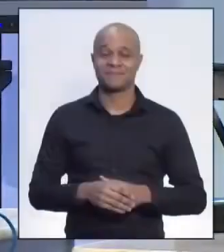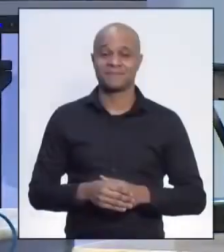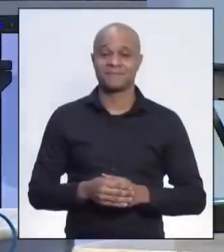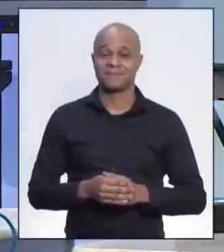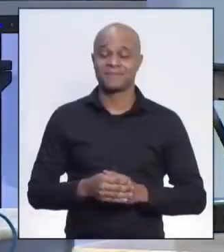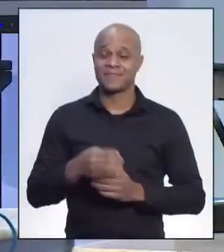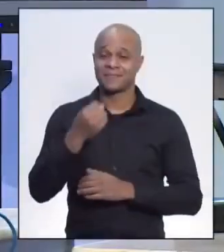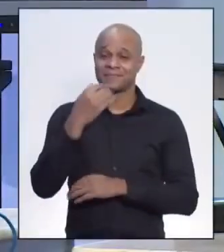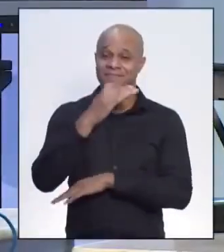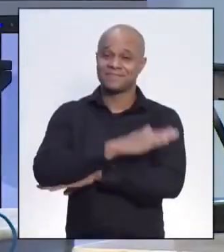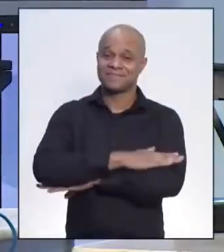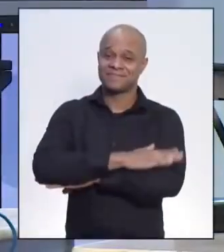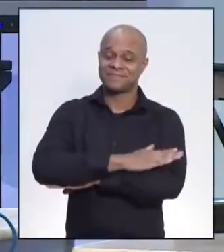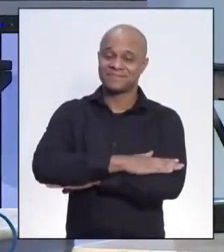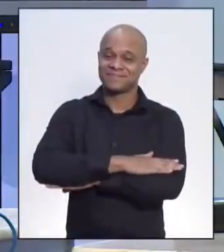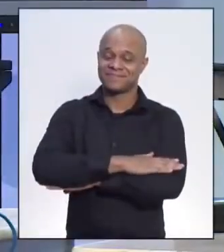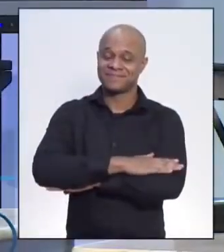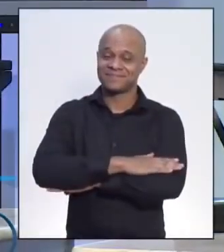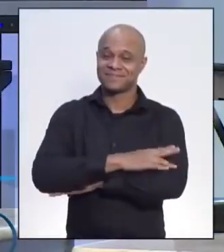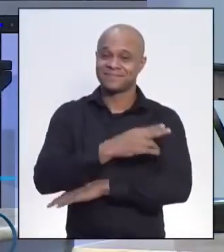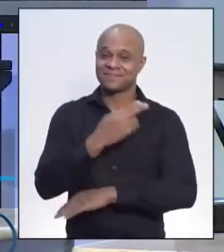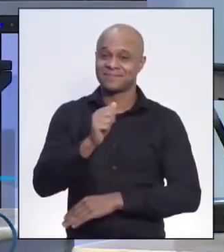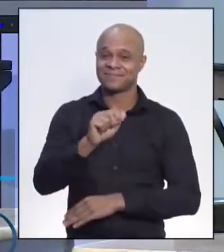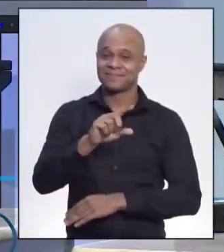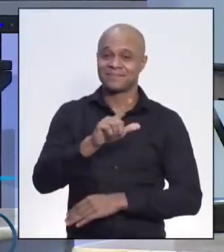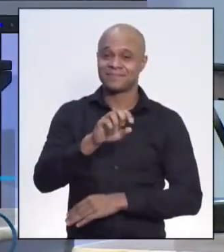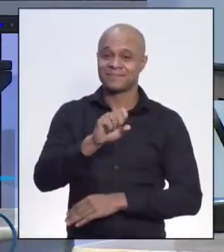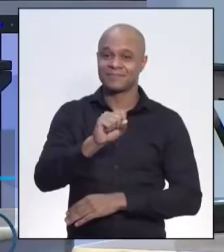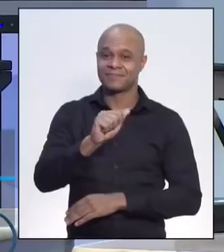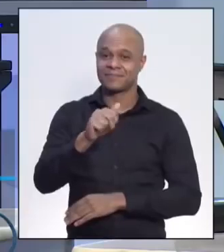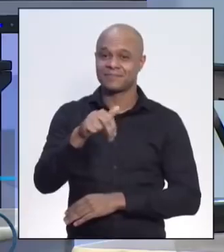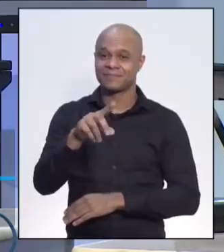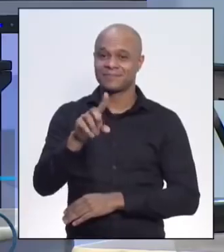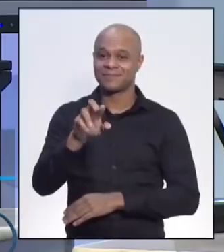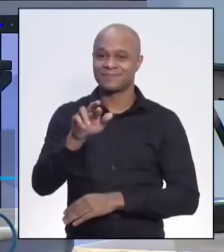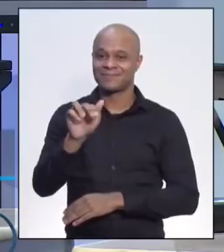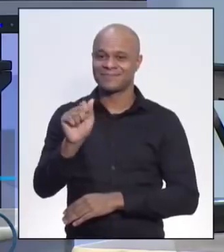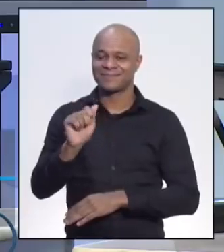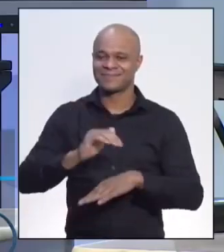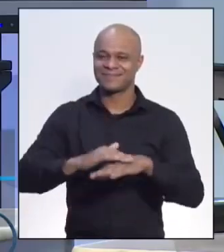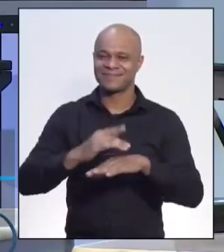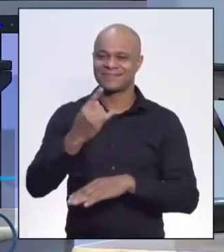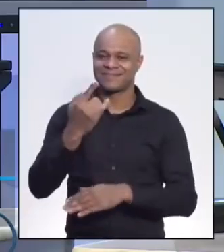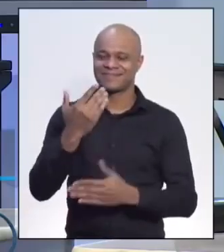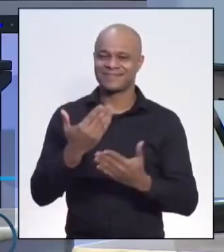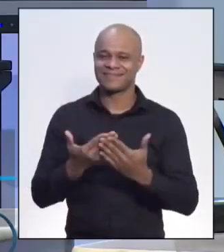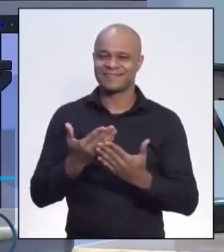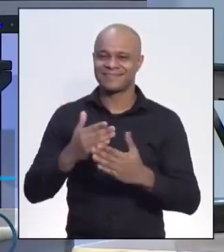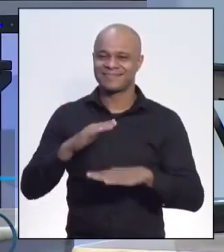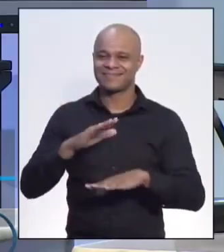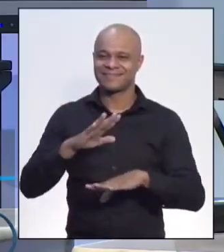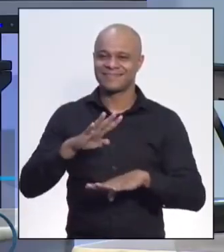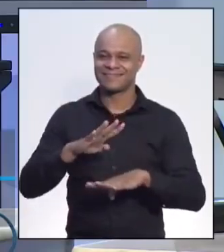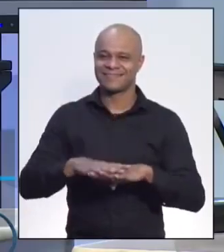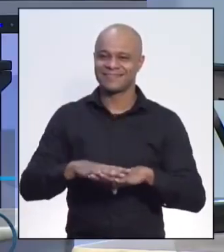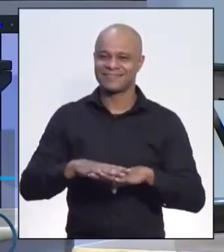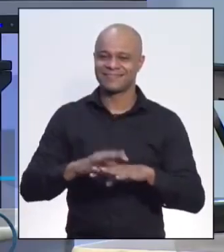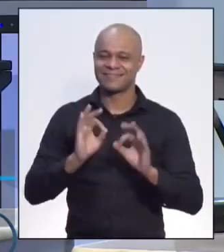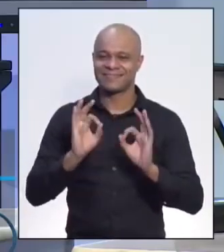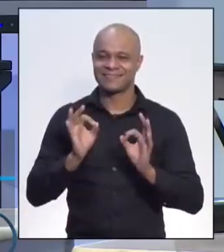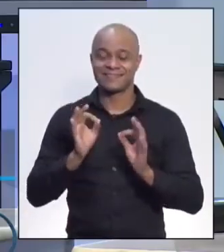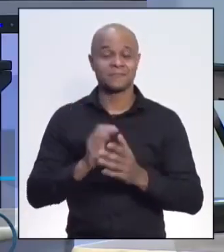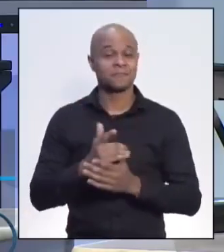Boa tarde, alunos. Eu sou a professora Alessandra. Bem-vindos a mais uma aula de matemática. Nós